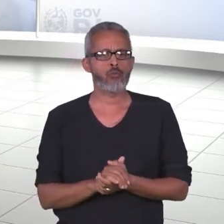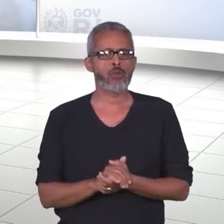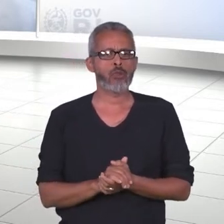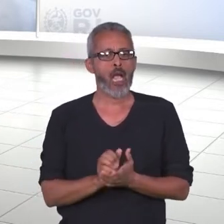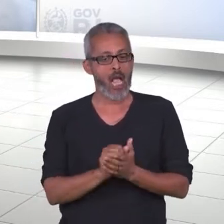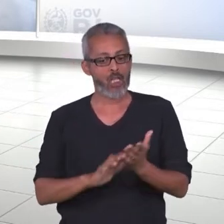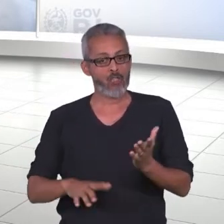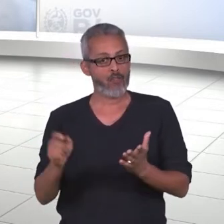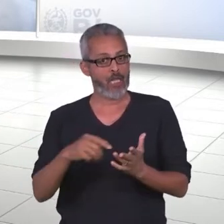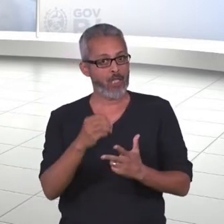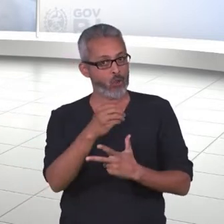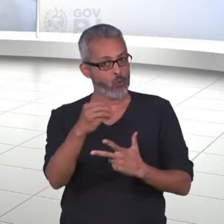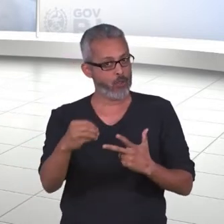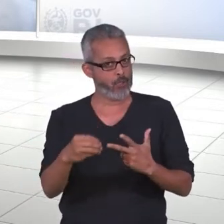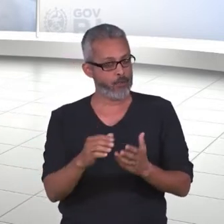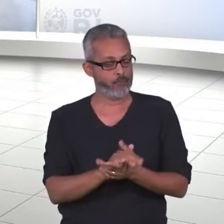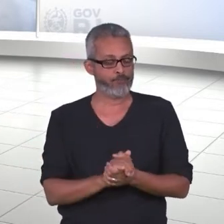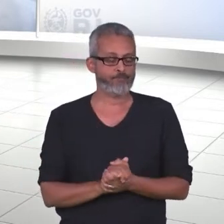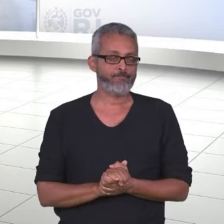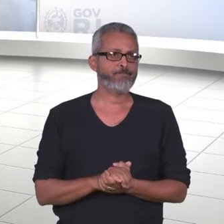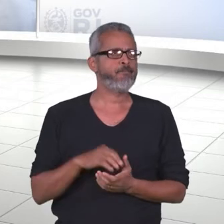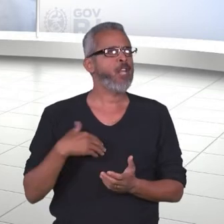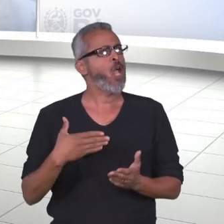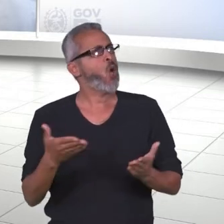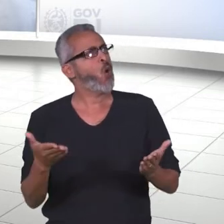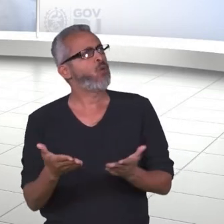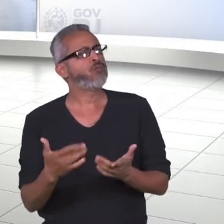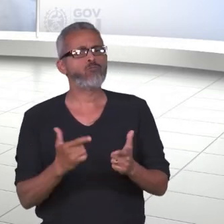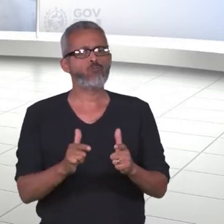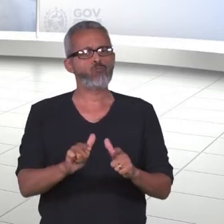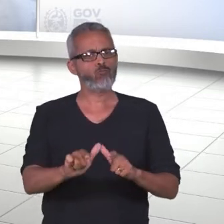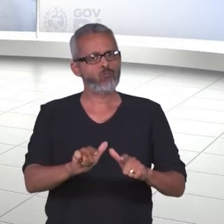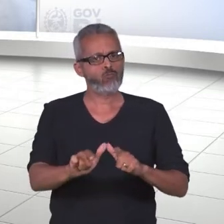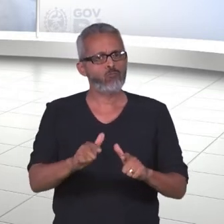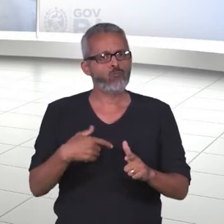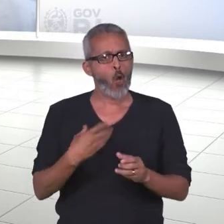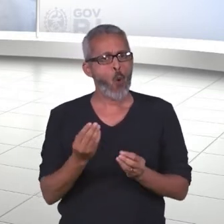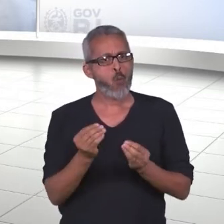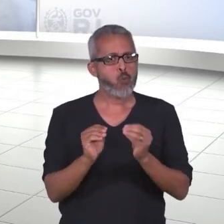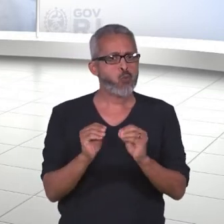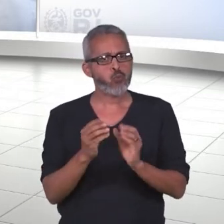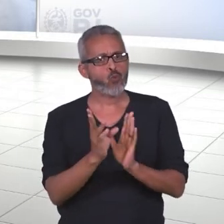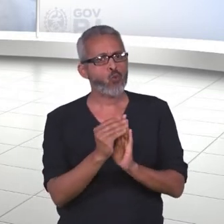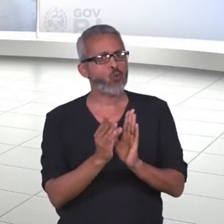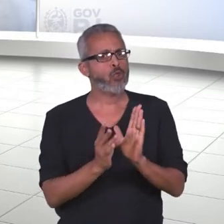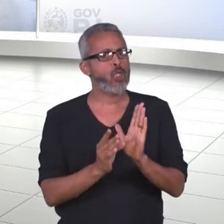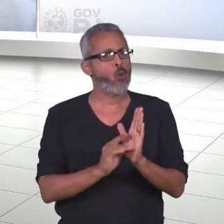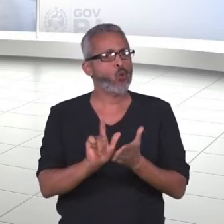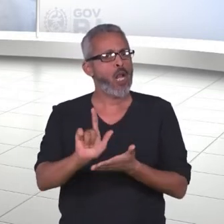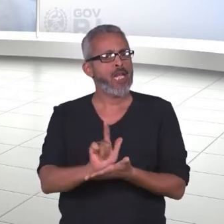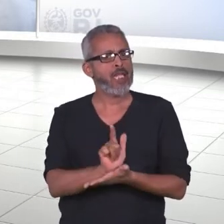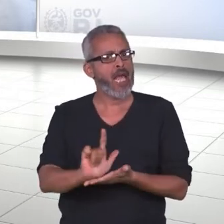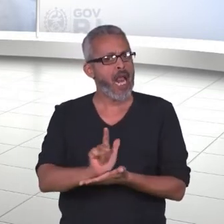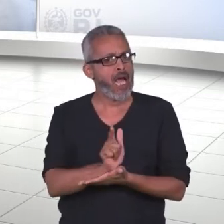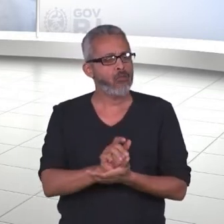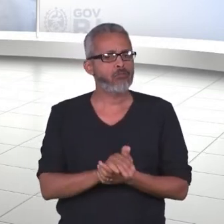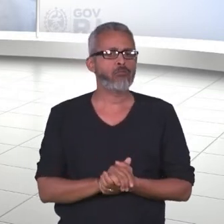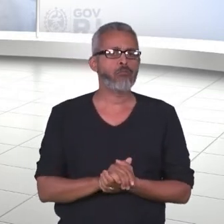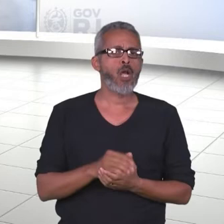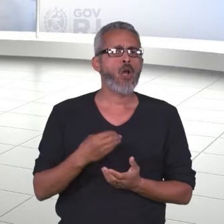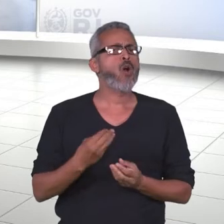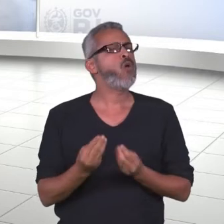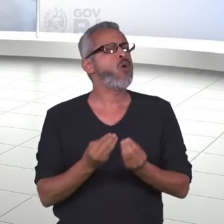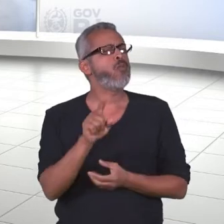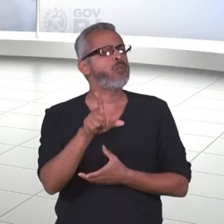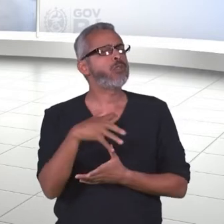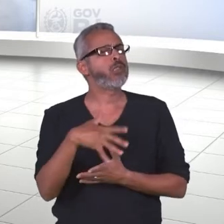do Enem. Hoje, vamos trabalhar com as questões que abordam conteúdos literários. Como você